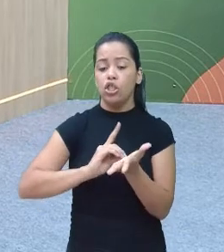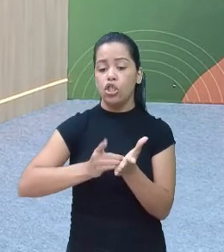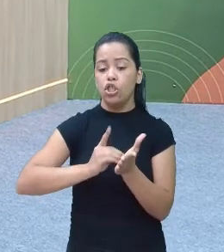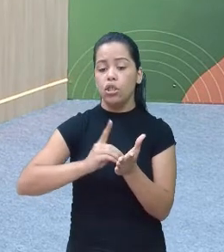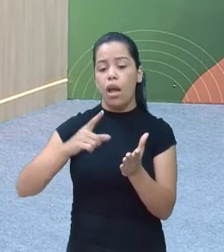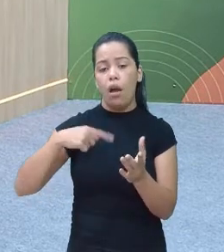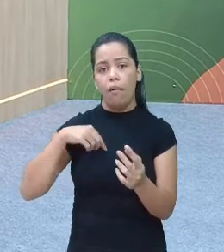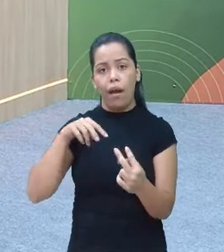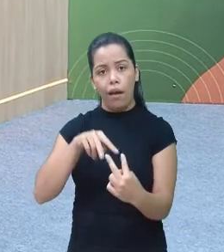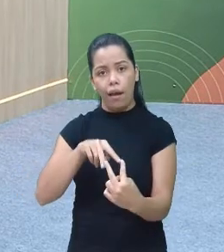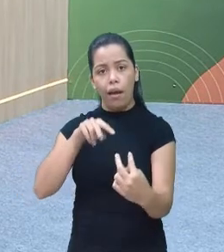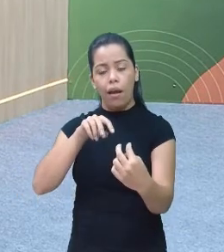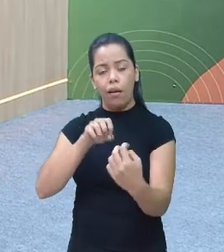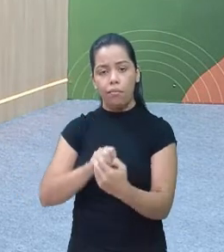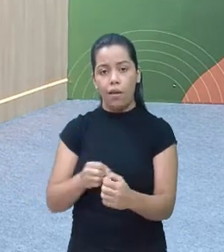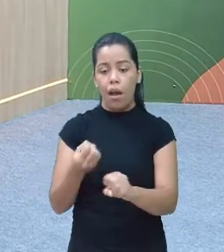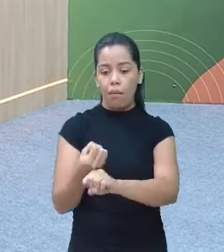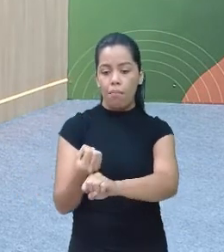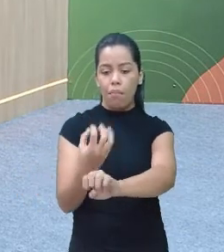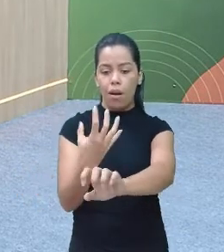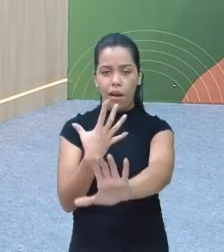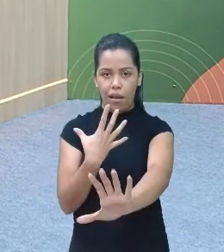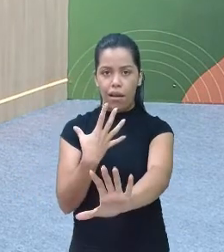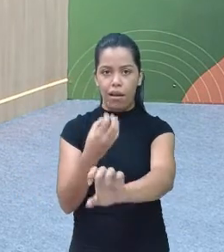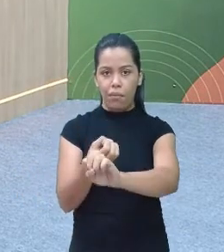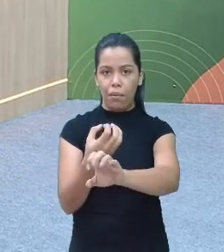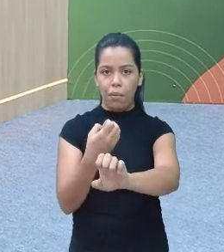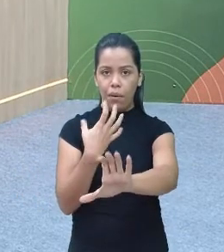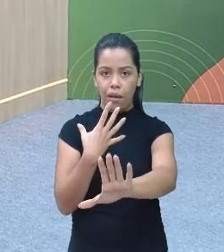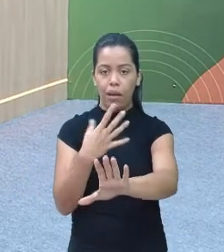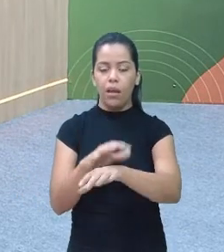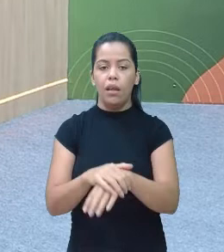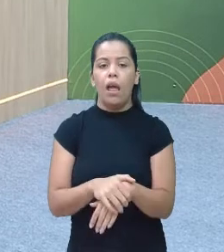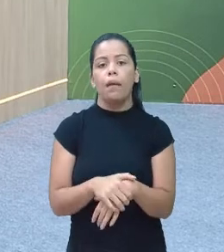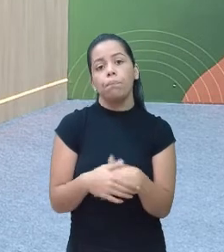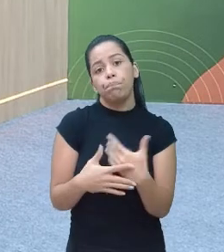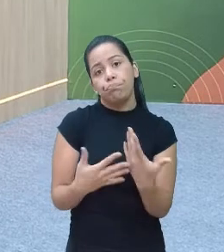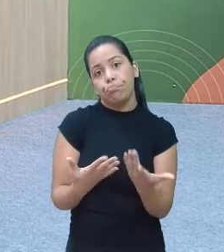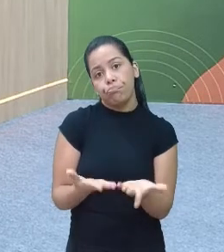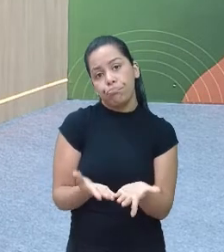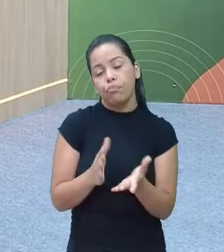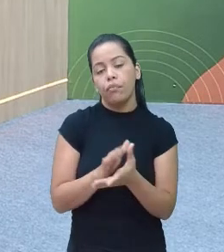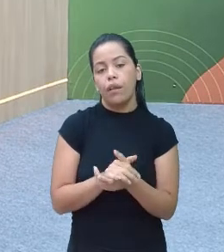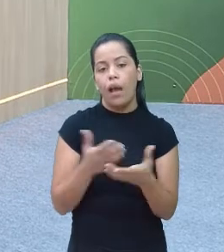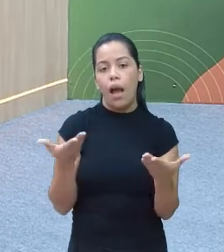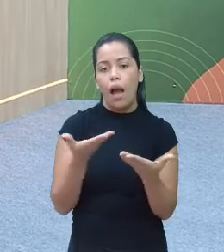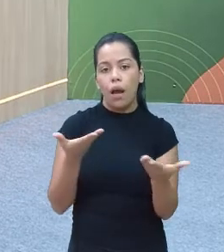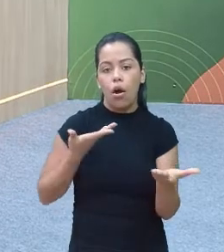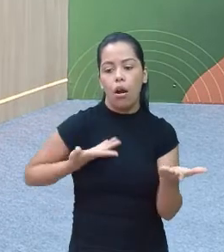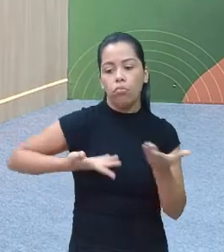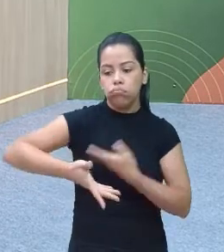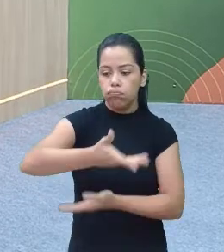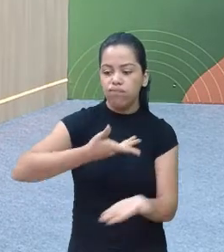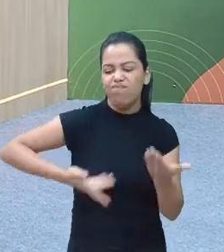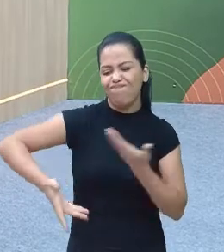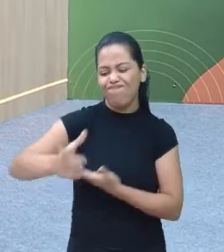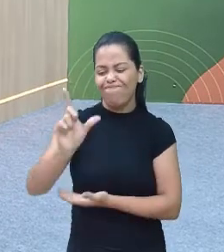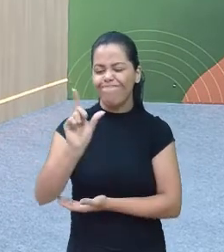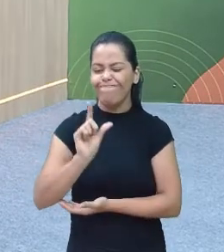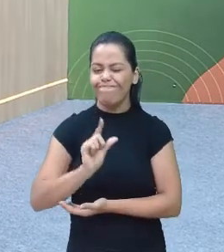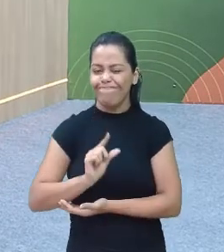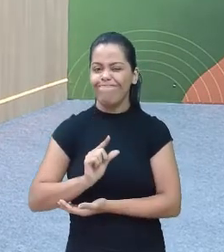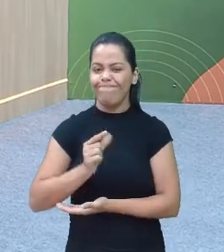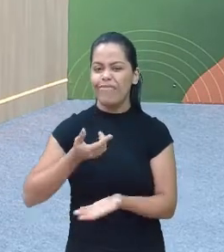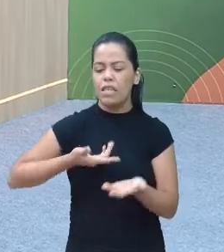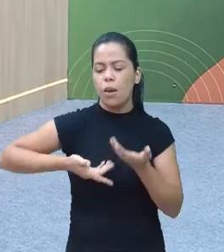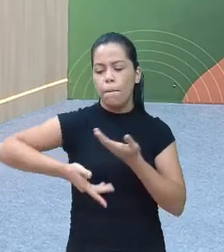Então, isso faz com que as pessoas elas interajam pessoalmente menos, tá certo? Uma